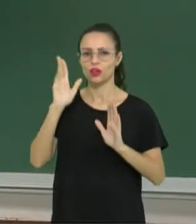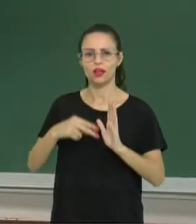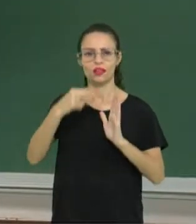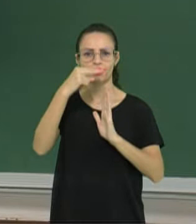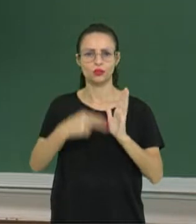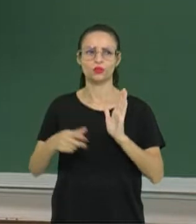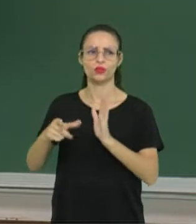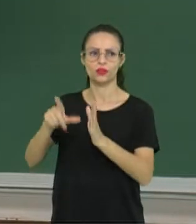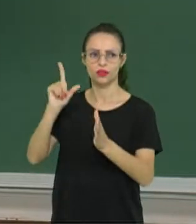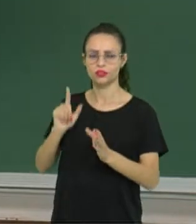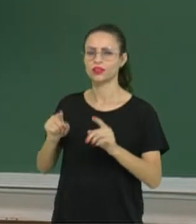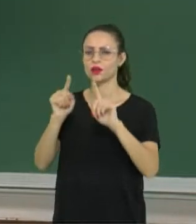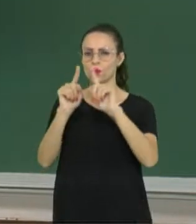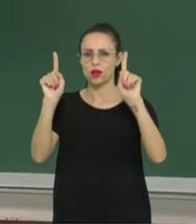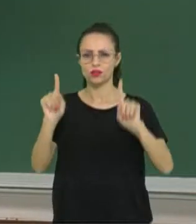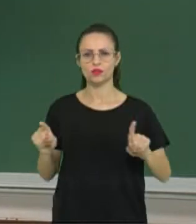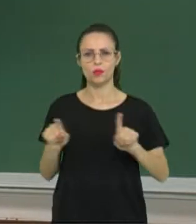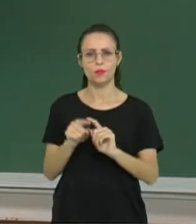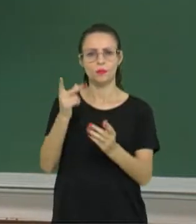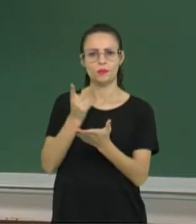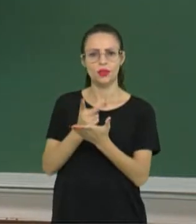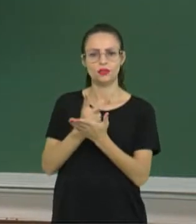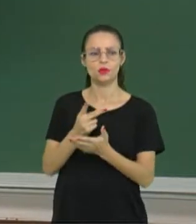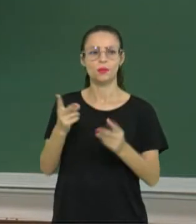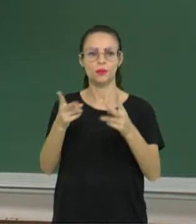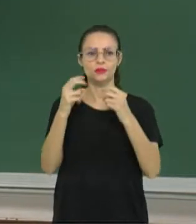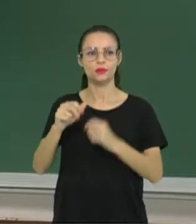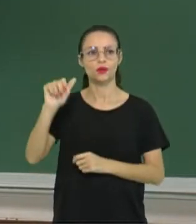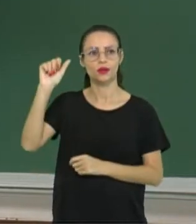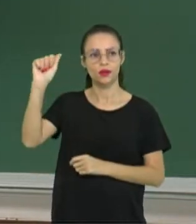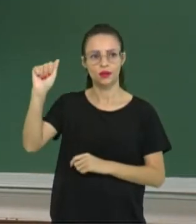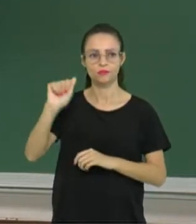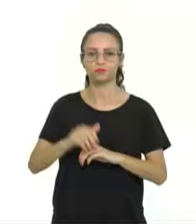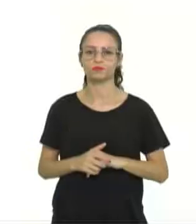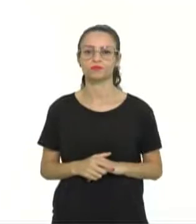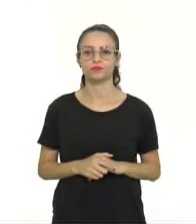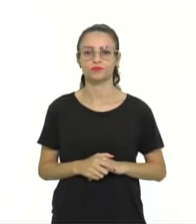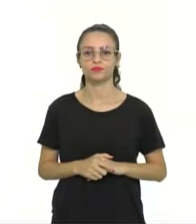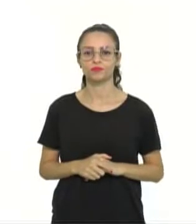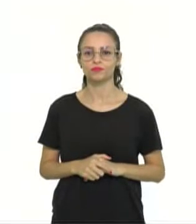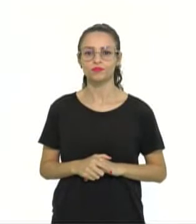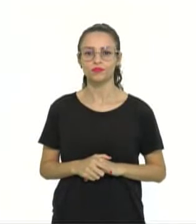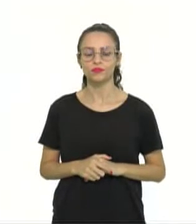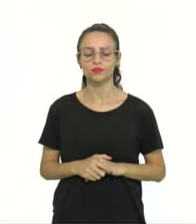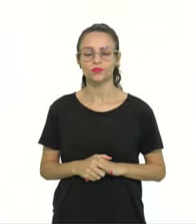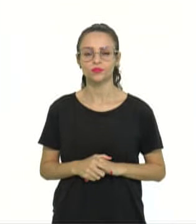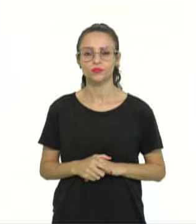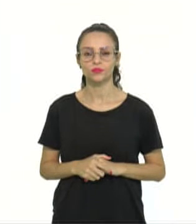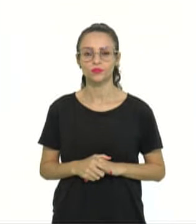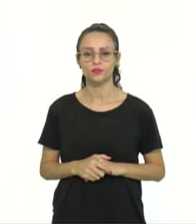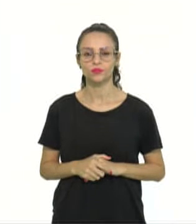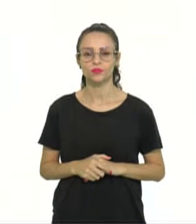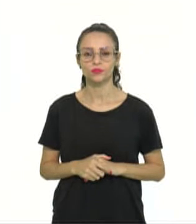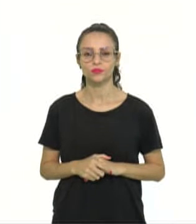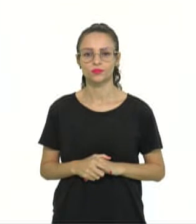anterior e o quadrinho é o mesmo, observem que, na letra A, does John believe that Garfield tries the